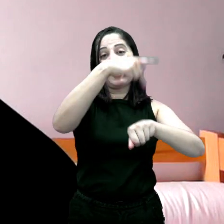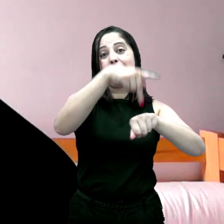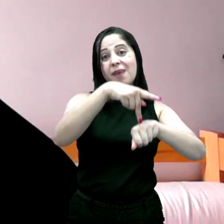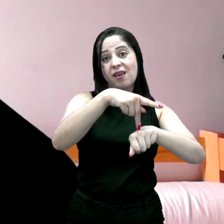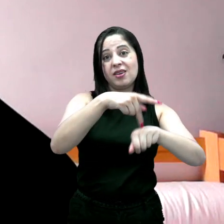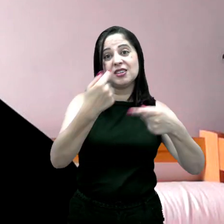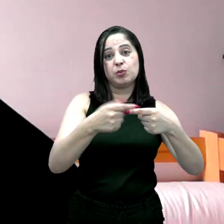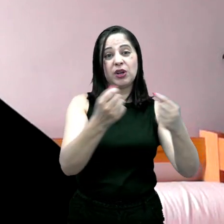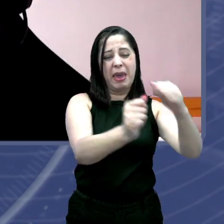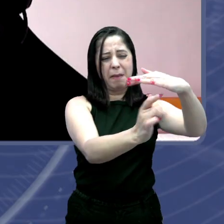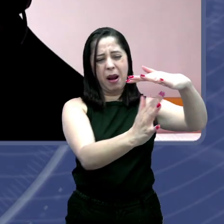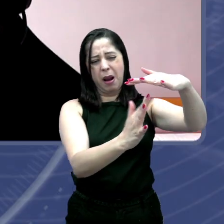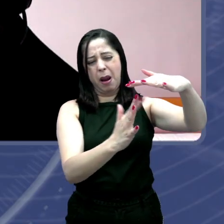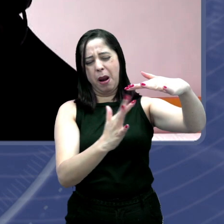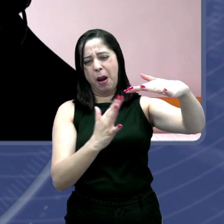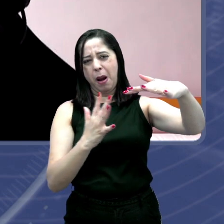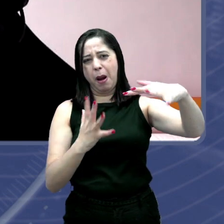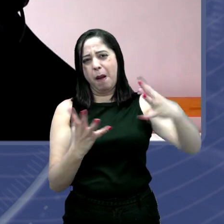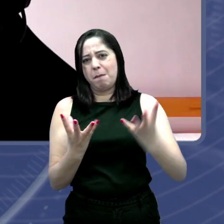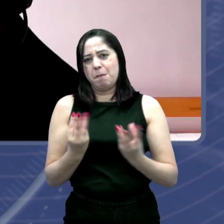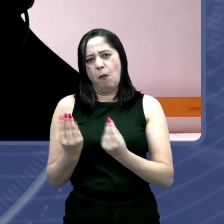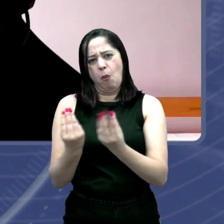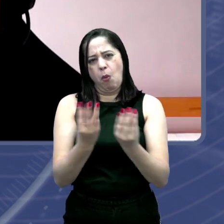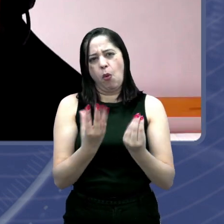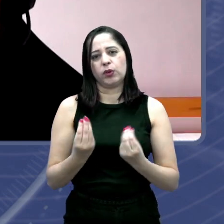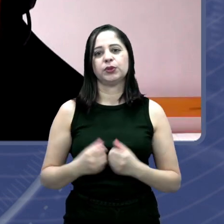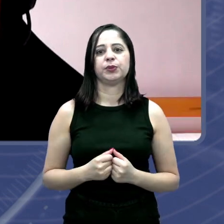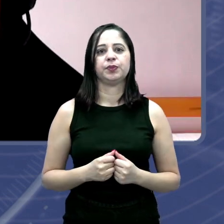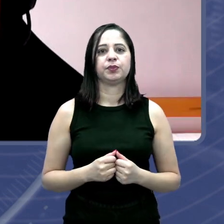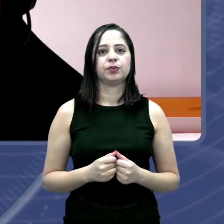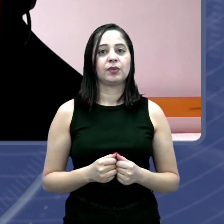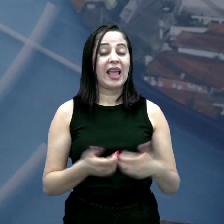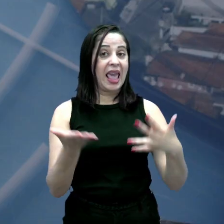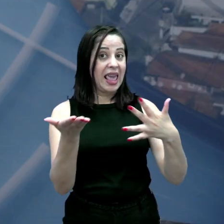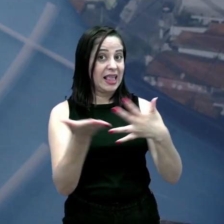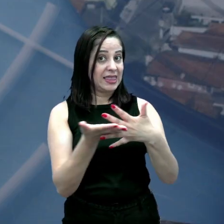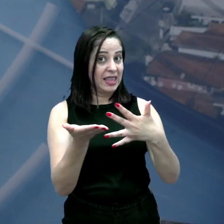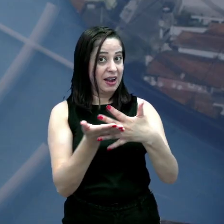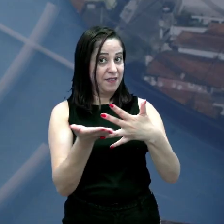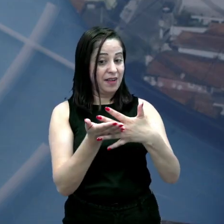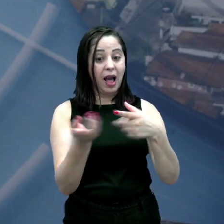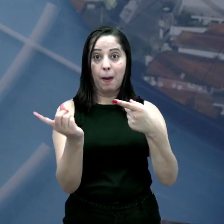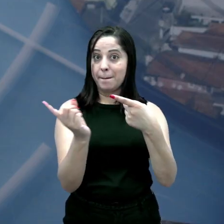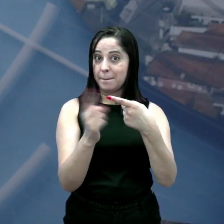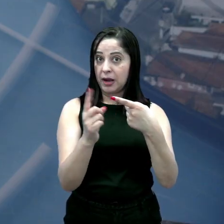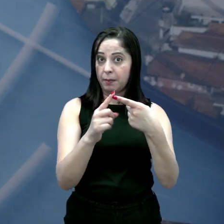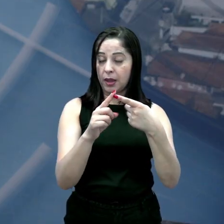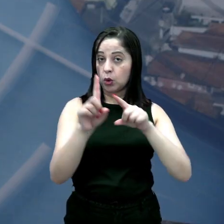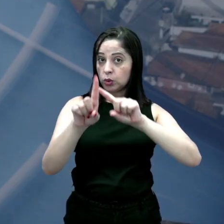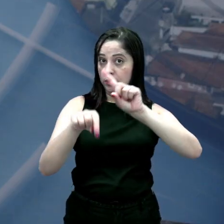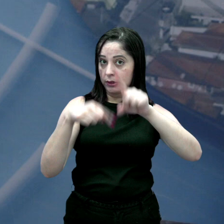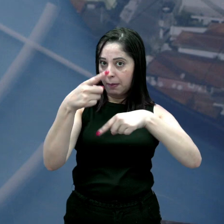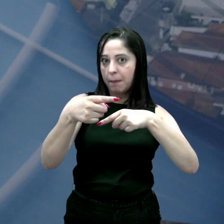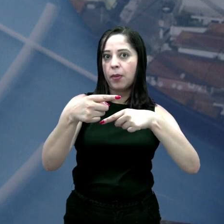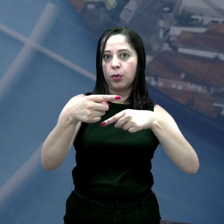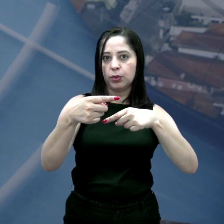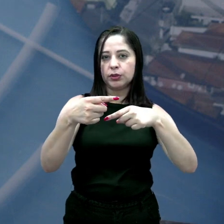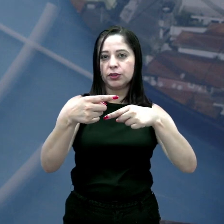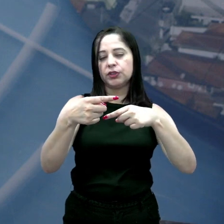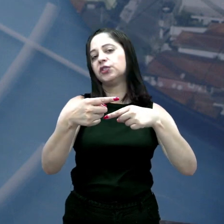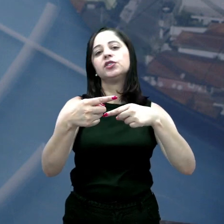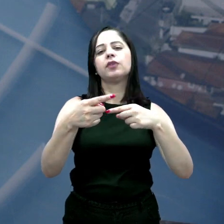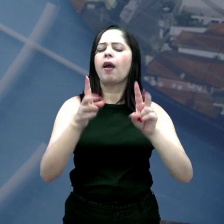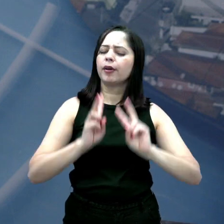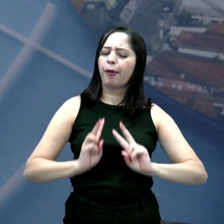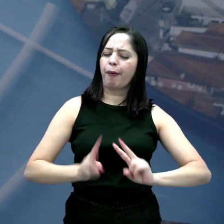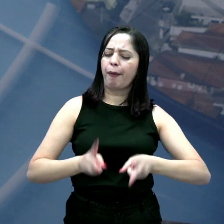né? Sem dúvida. A gente vai para o nosso primeiro intervalo agora e na volta a gente vai